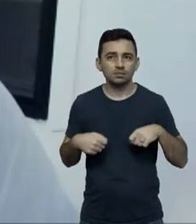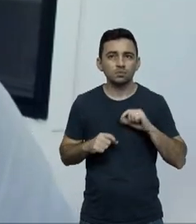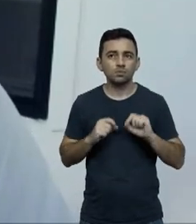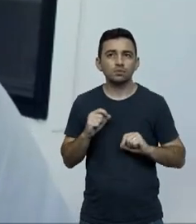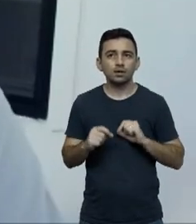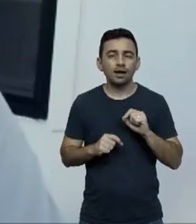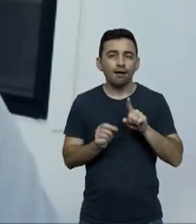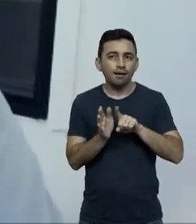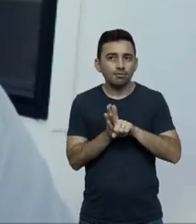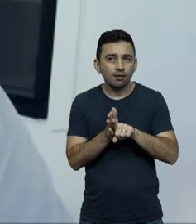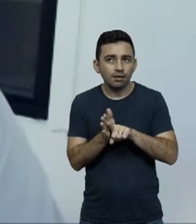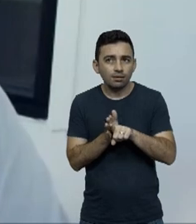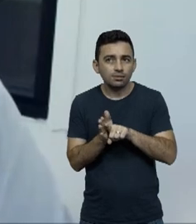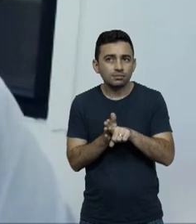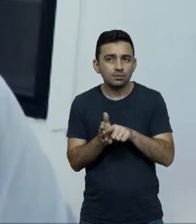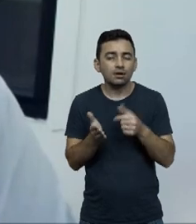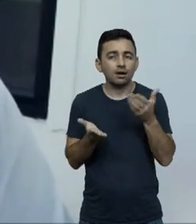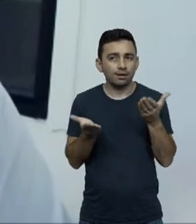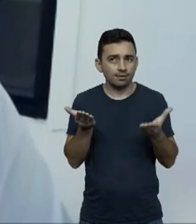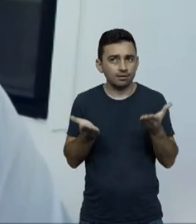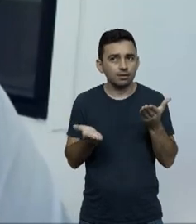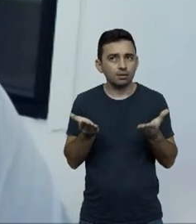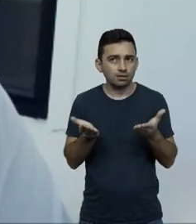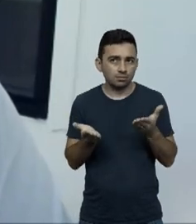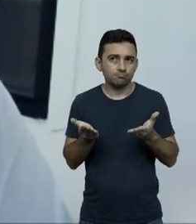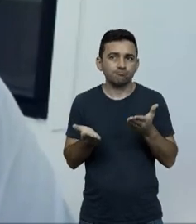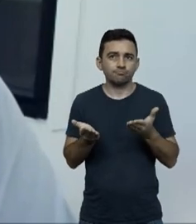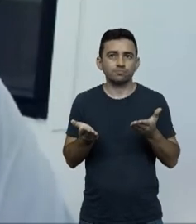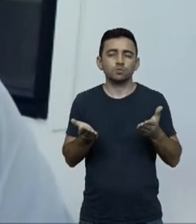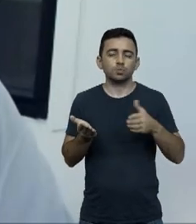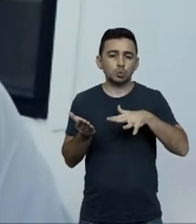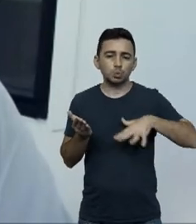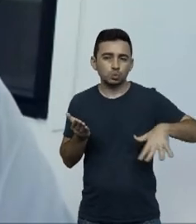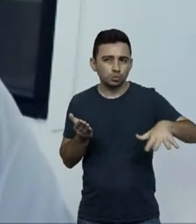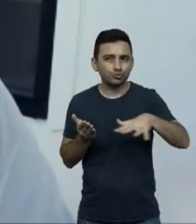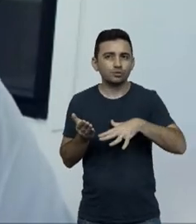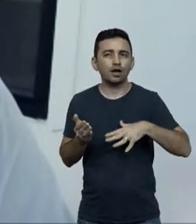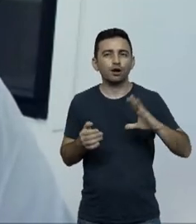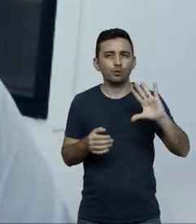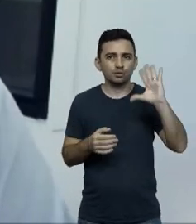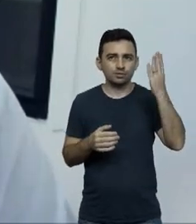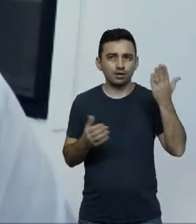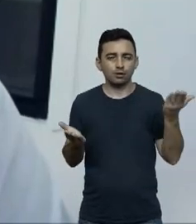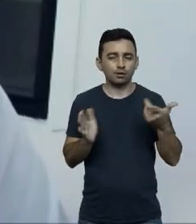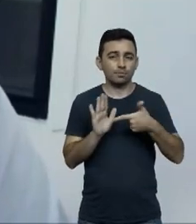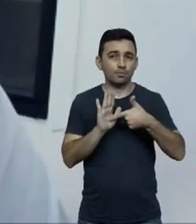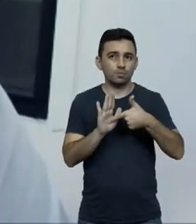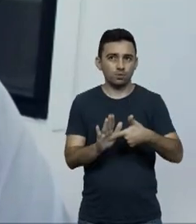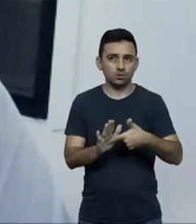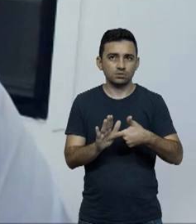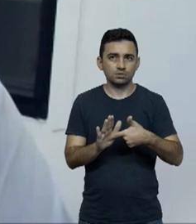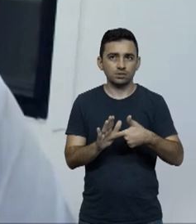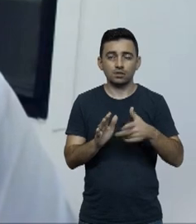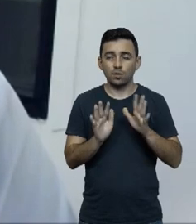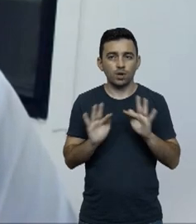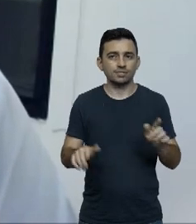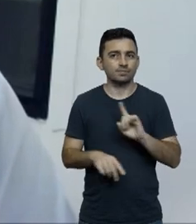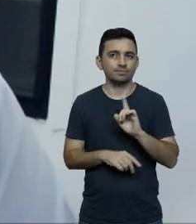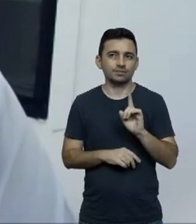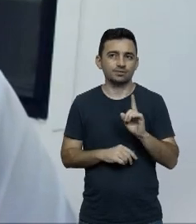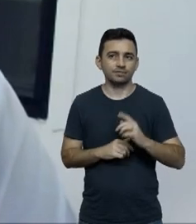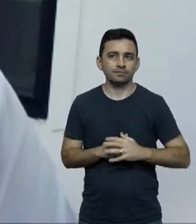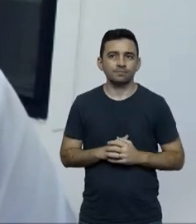analisar com temperamentos essa essas passam que se que fala e apresentado ela não é tão simples assim